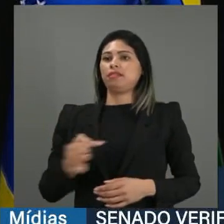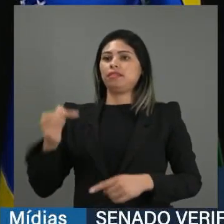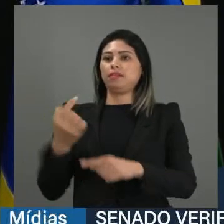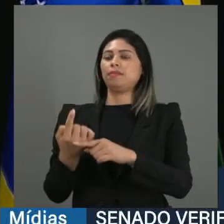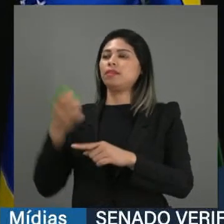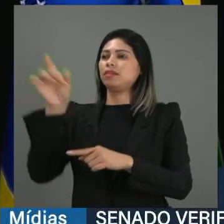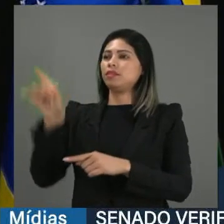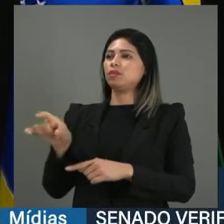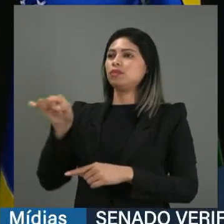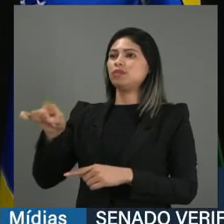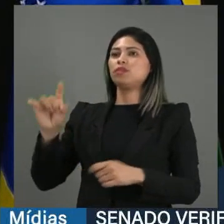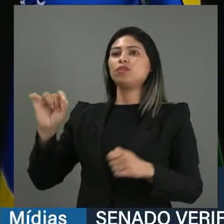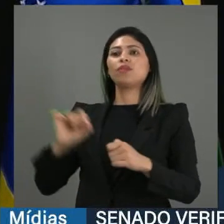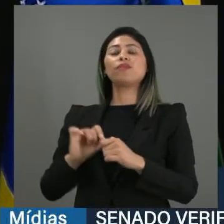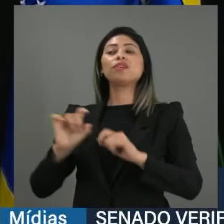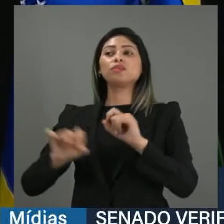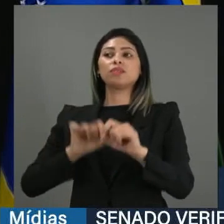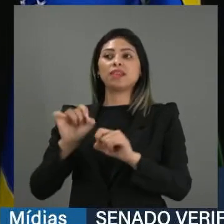uma pessoa